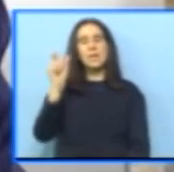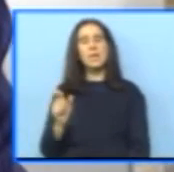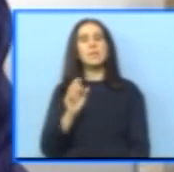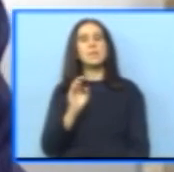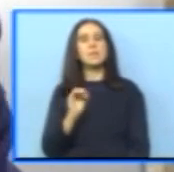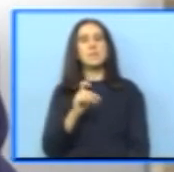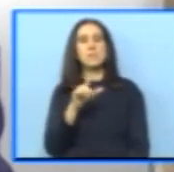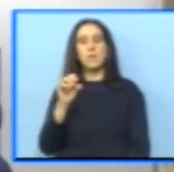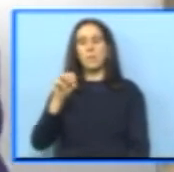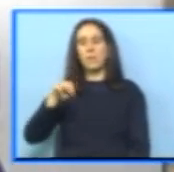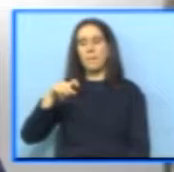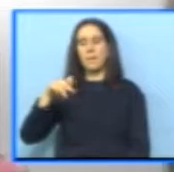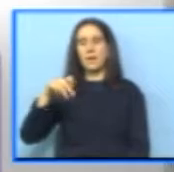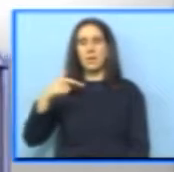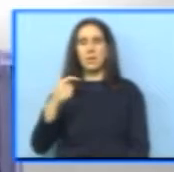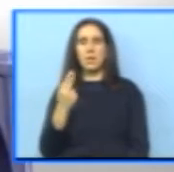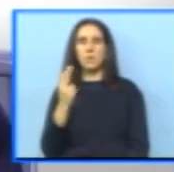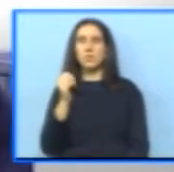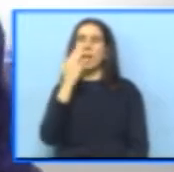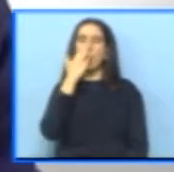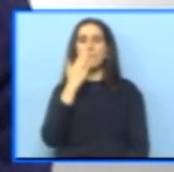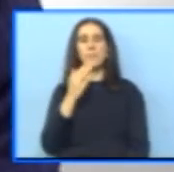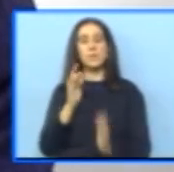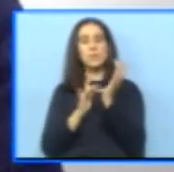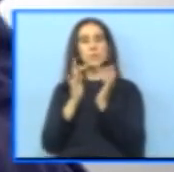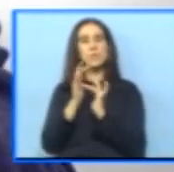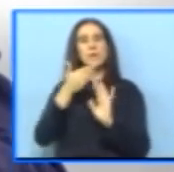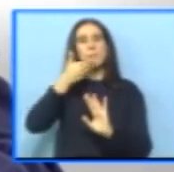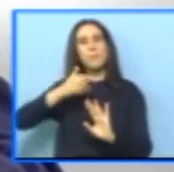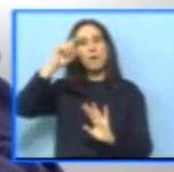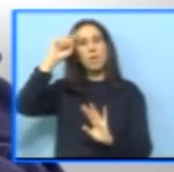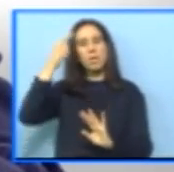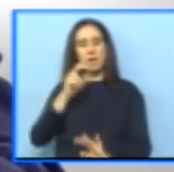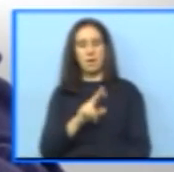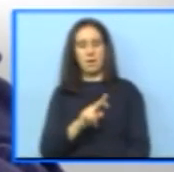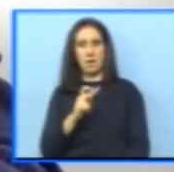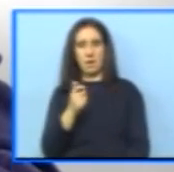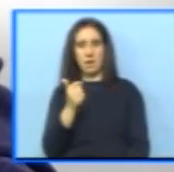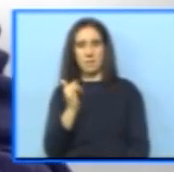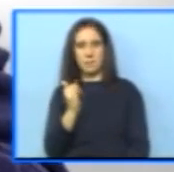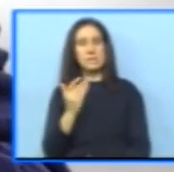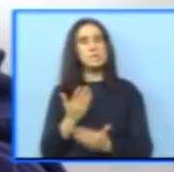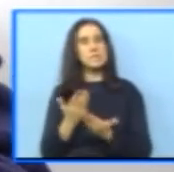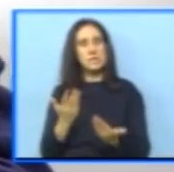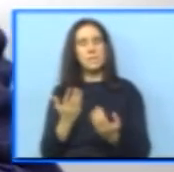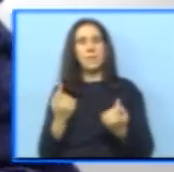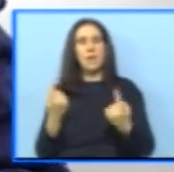como um mestre, um rabi, que tem um